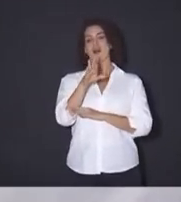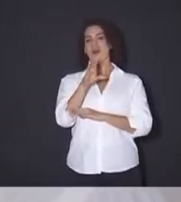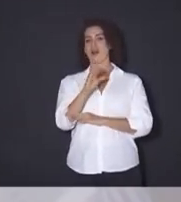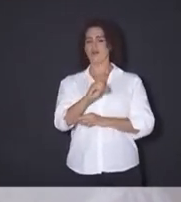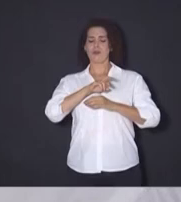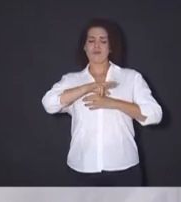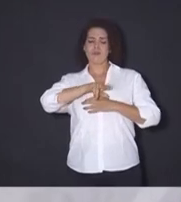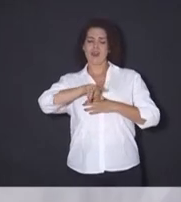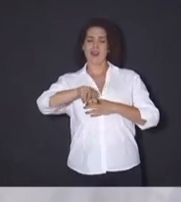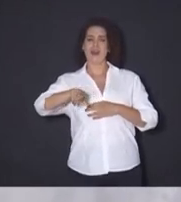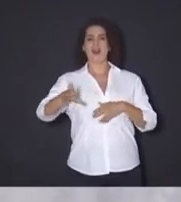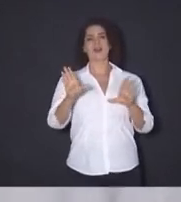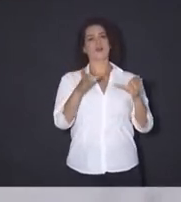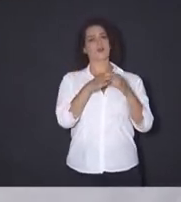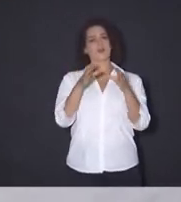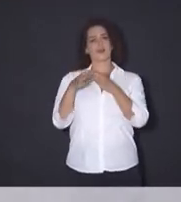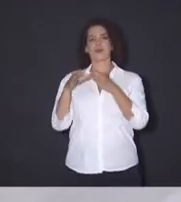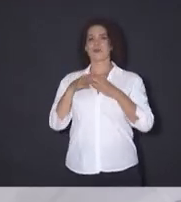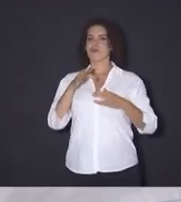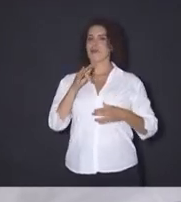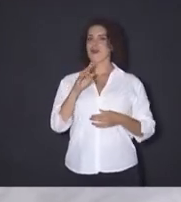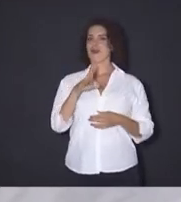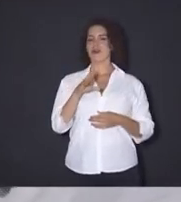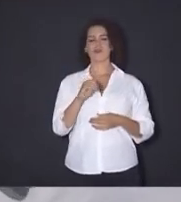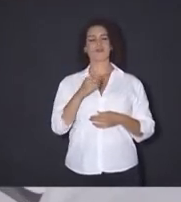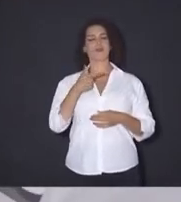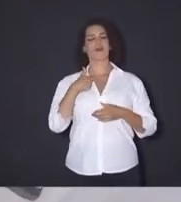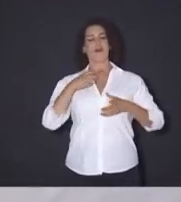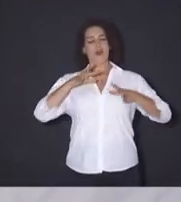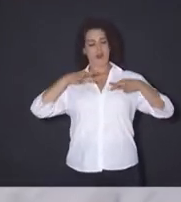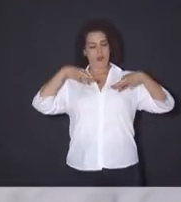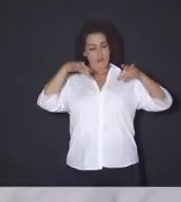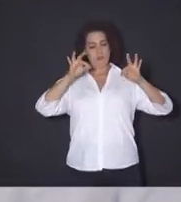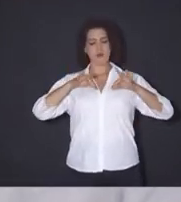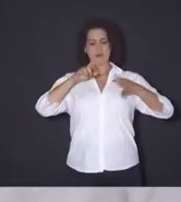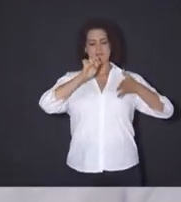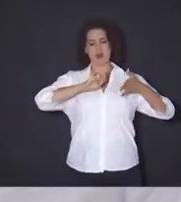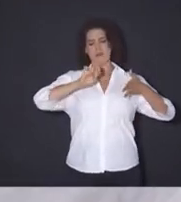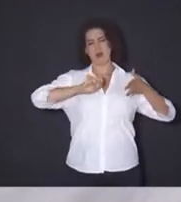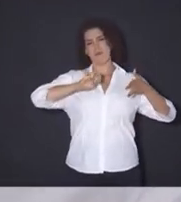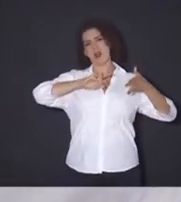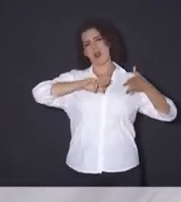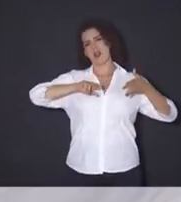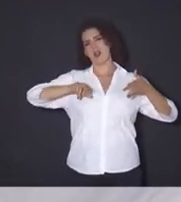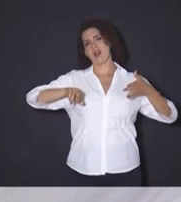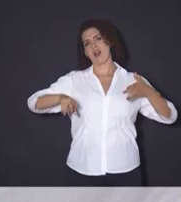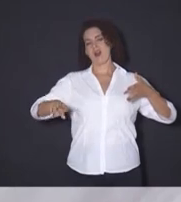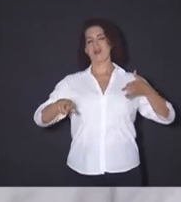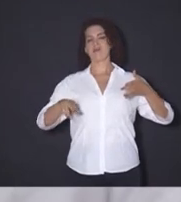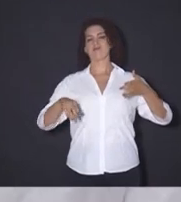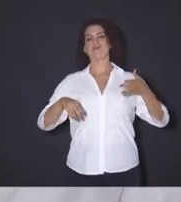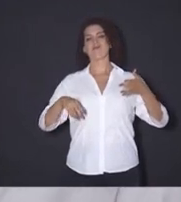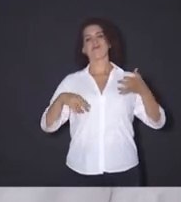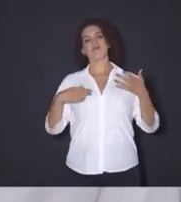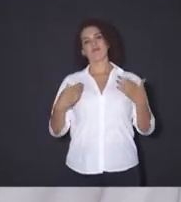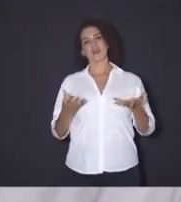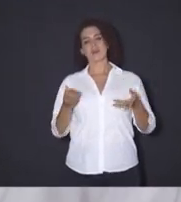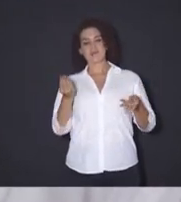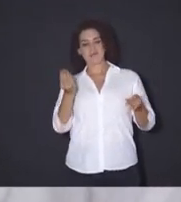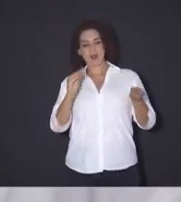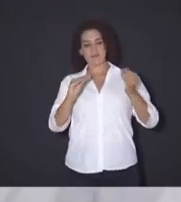que eu tenho oportunidade de de escrever nesses planos de assinar esses panos e de colocar justamente isso